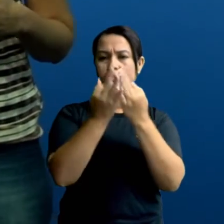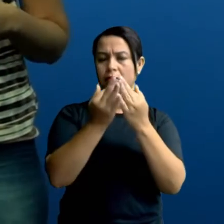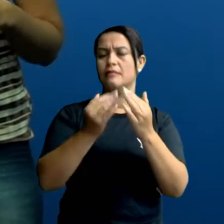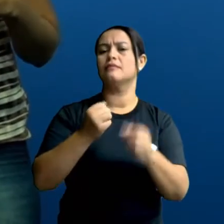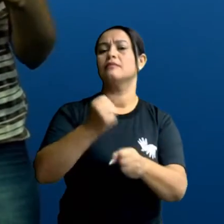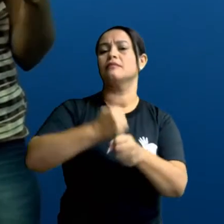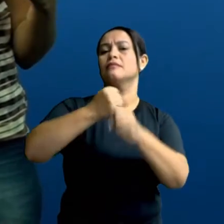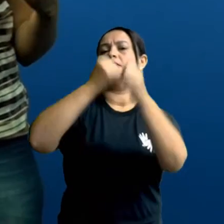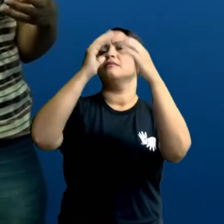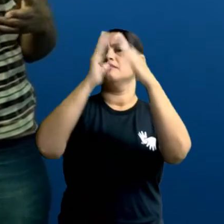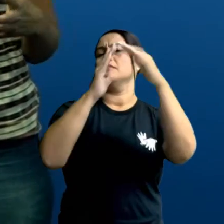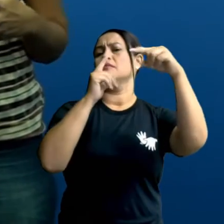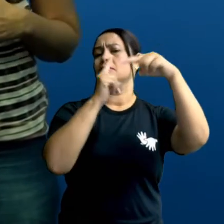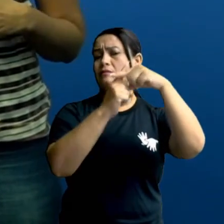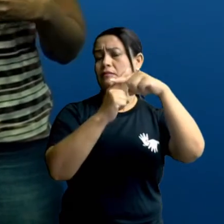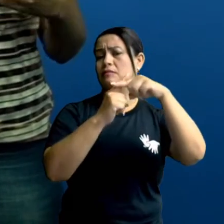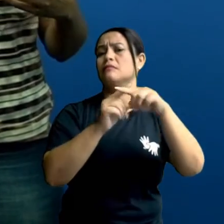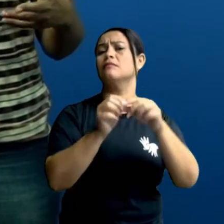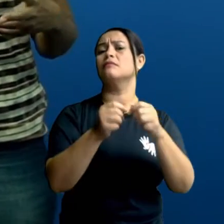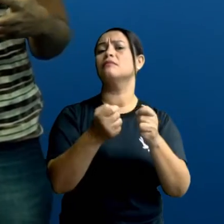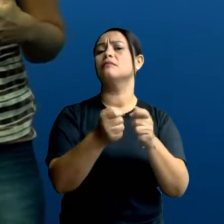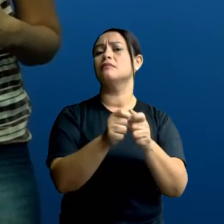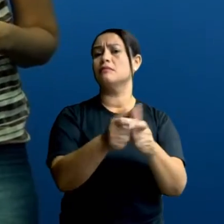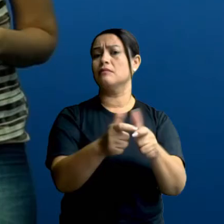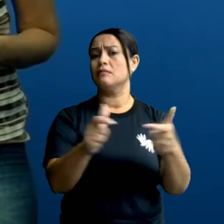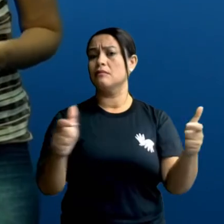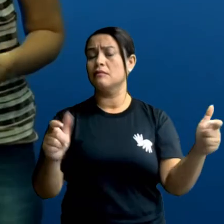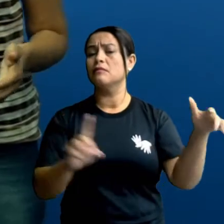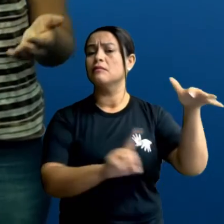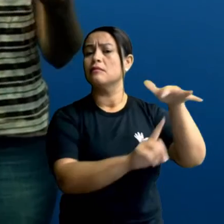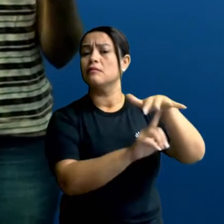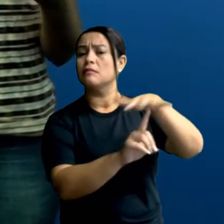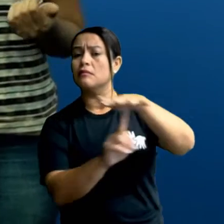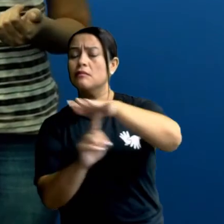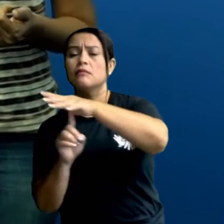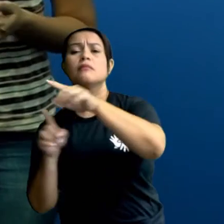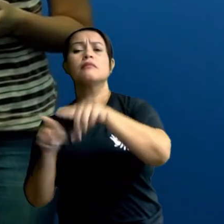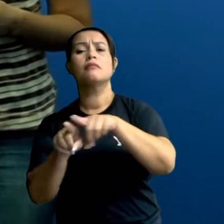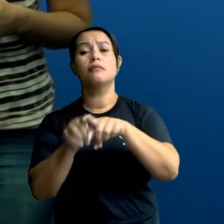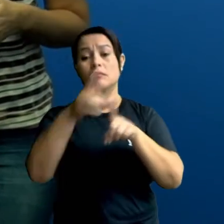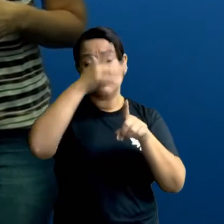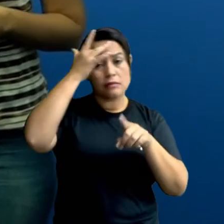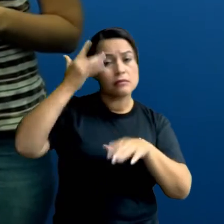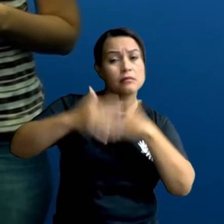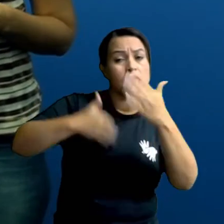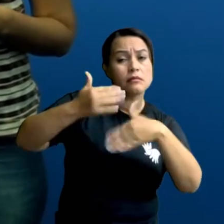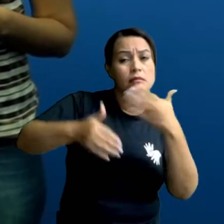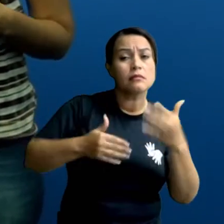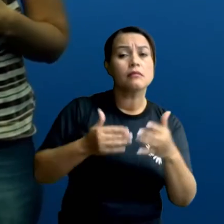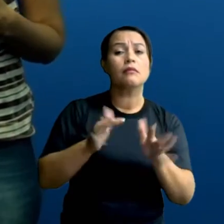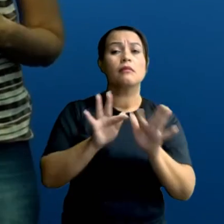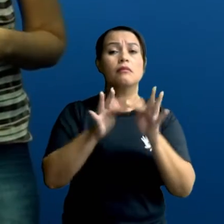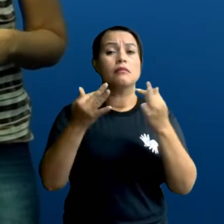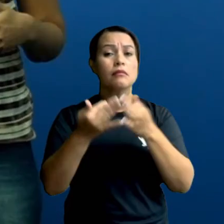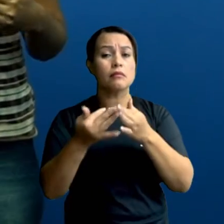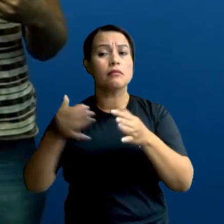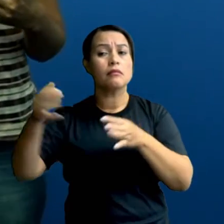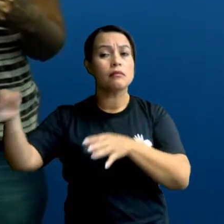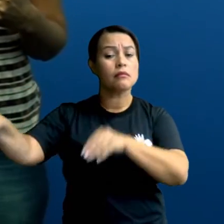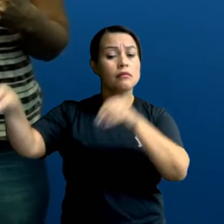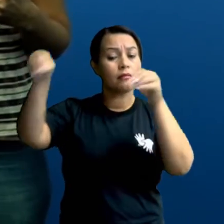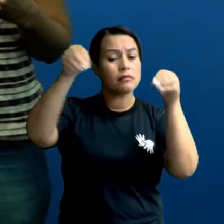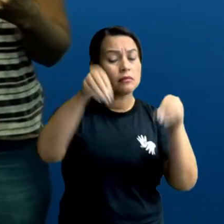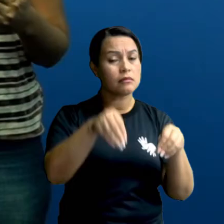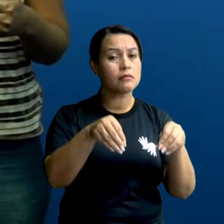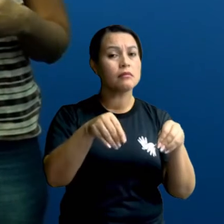as construções, os comércios foram crescendo, as pessoas foram se desenvolvendo, mais famílias vieram para aqui, para a nossa região,